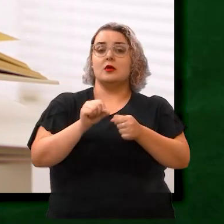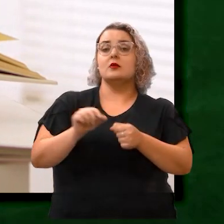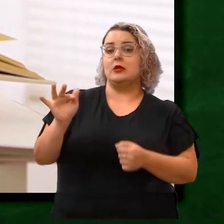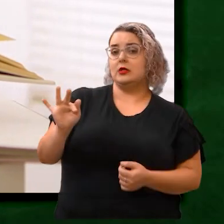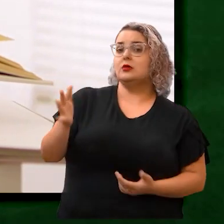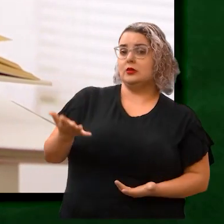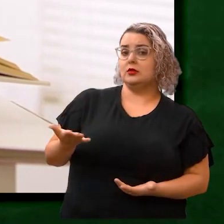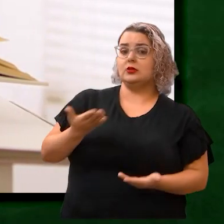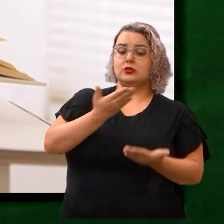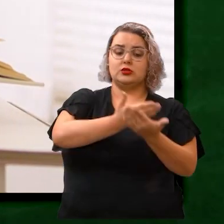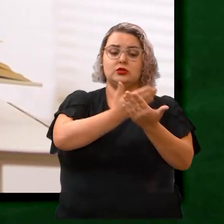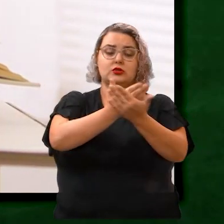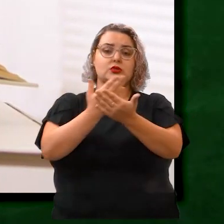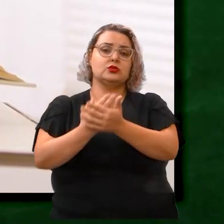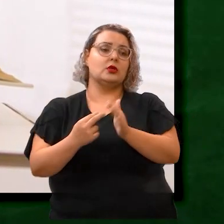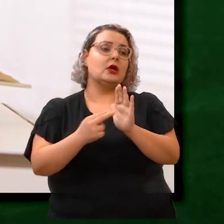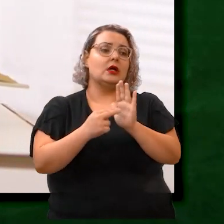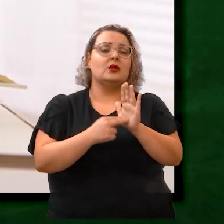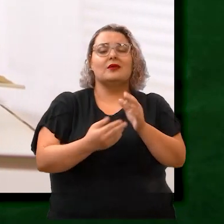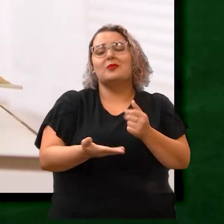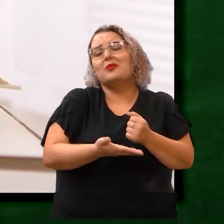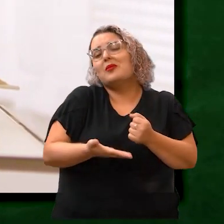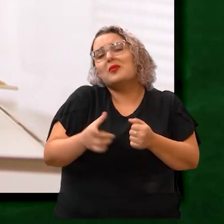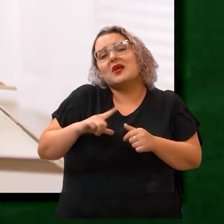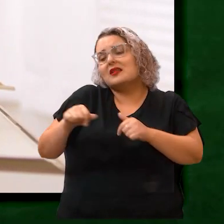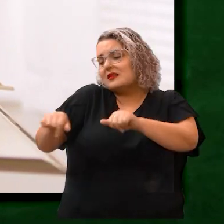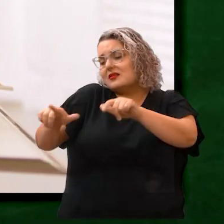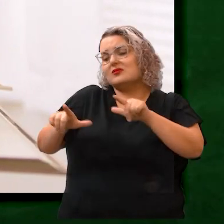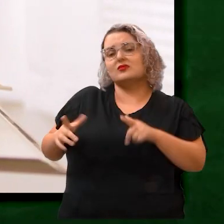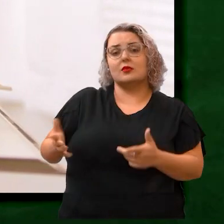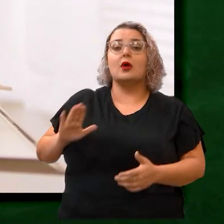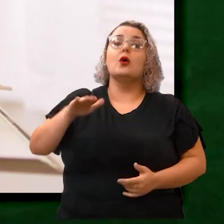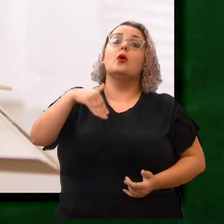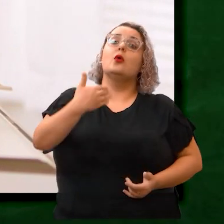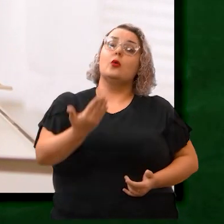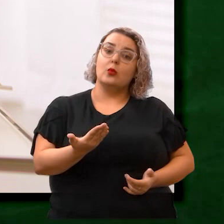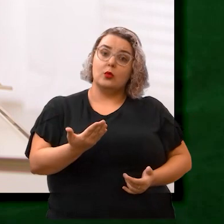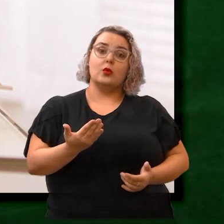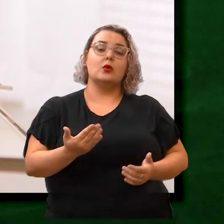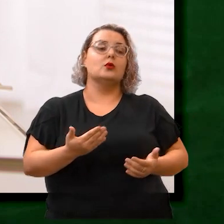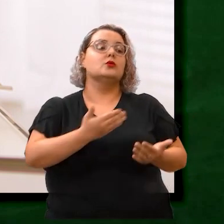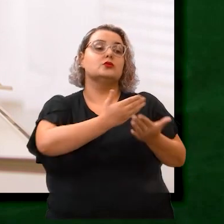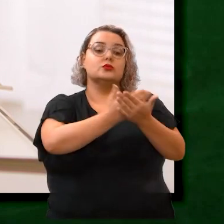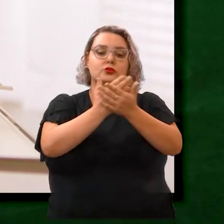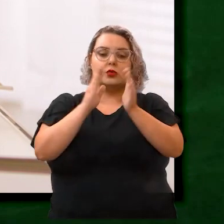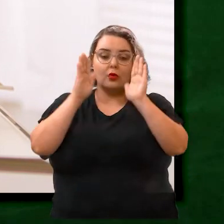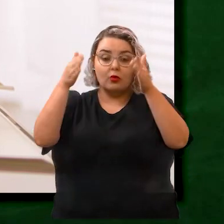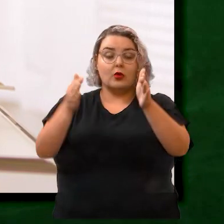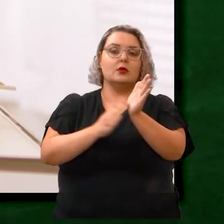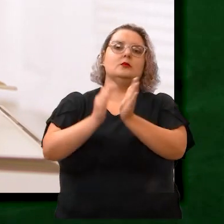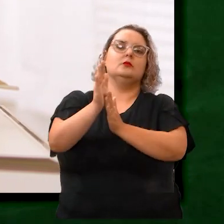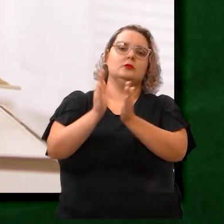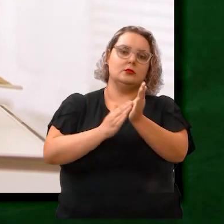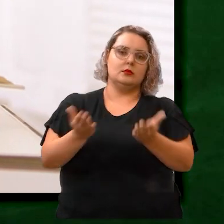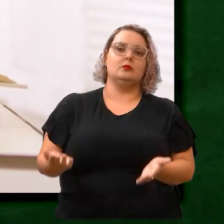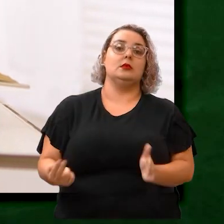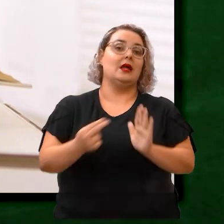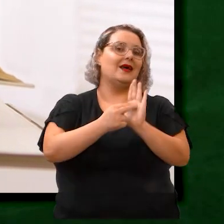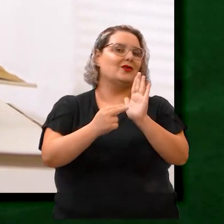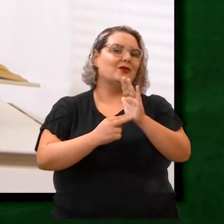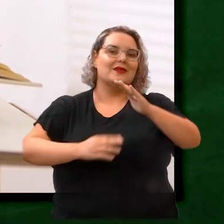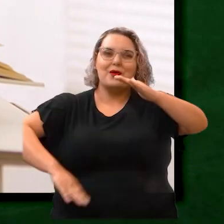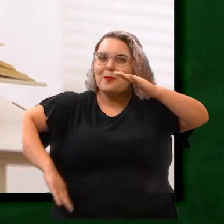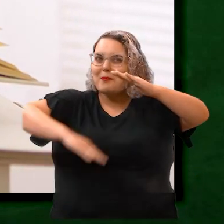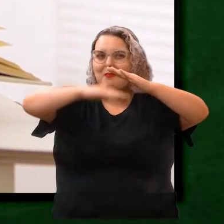a faculdade Você estuda para tirar a nota mínima para ter um diploma isso quando você estuda vocada para o concurso você tem que estudar para tirar a